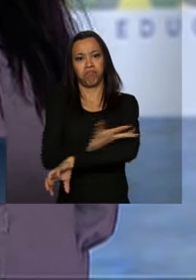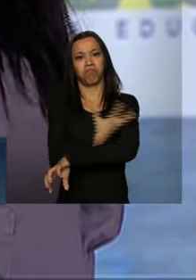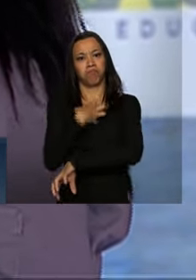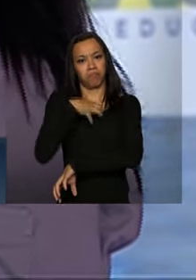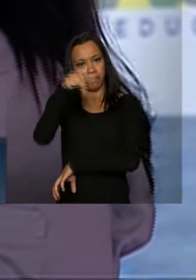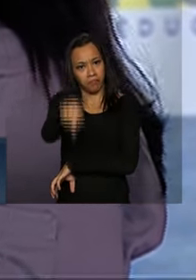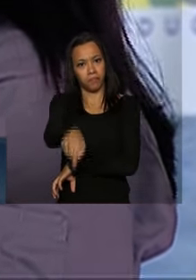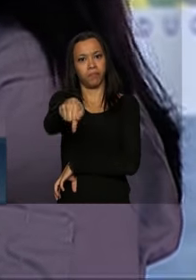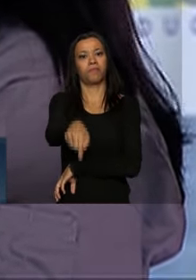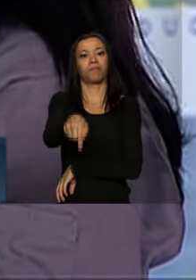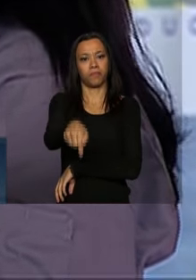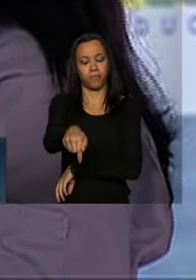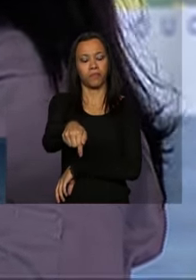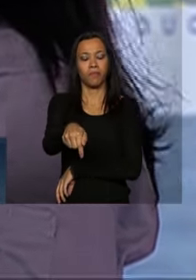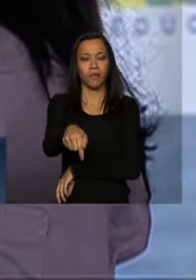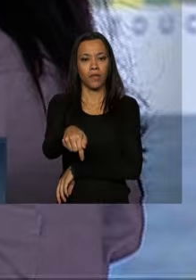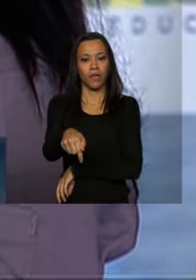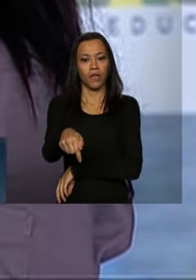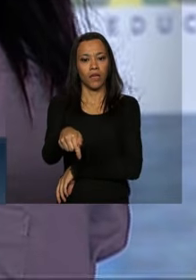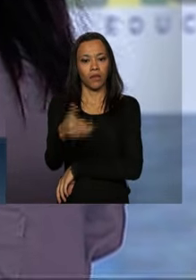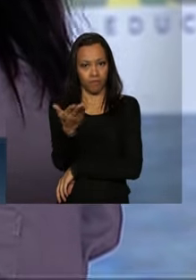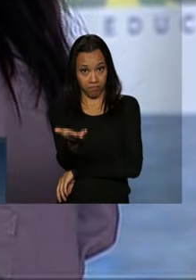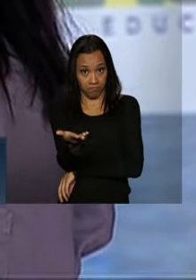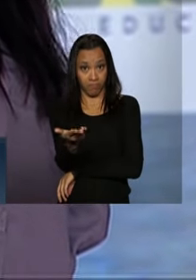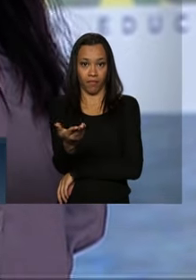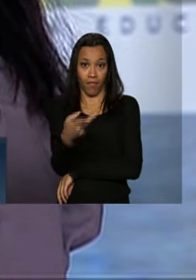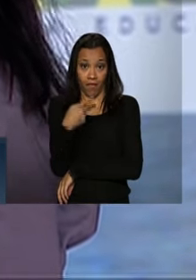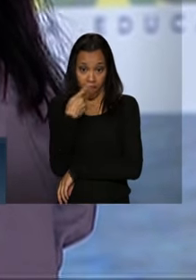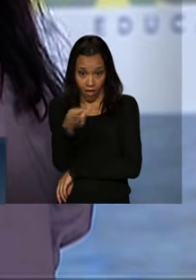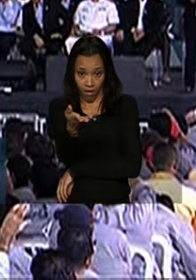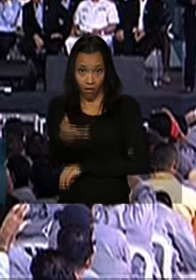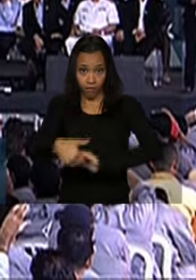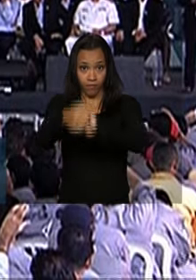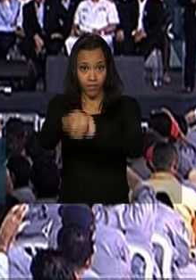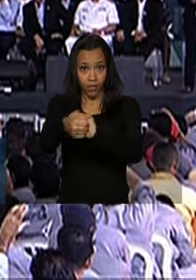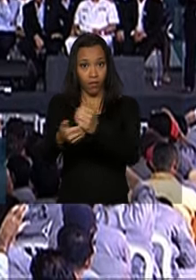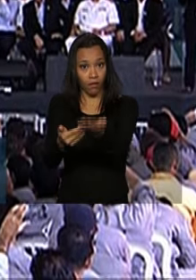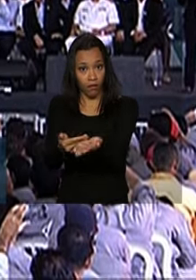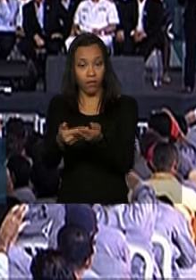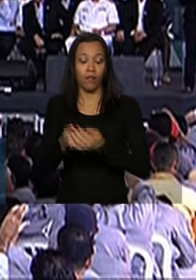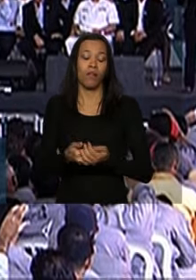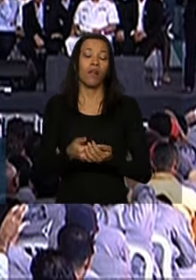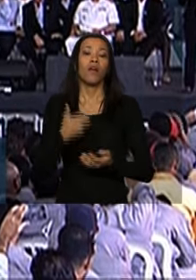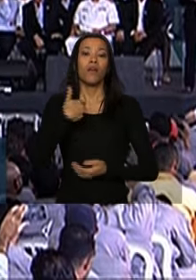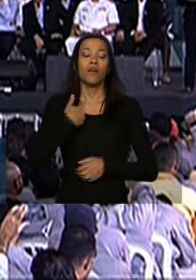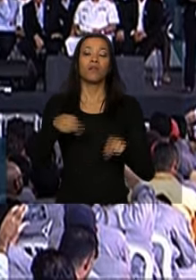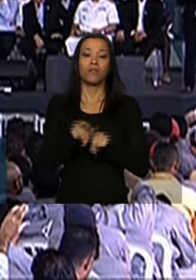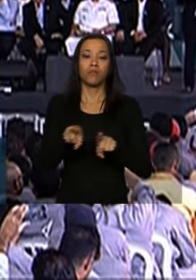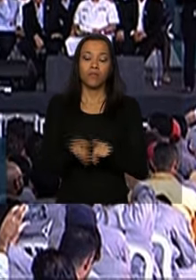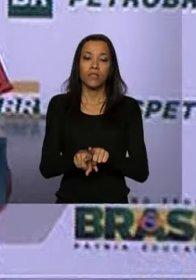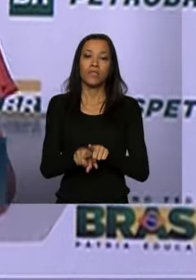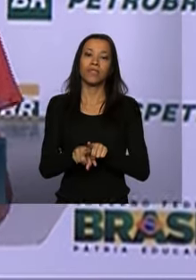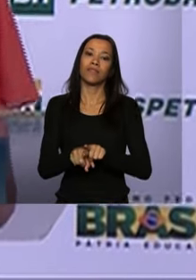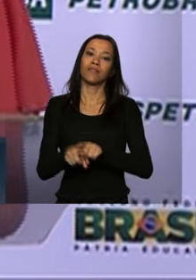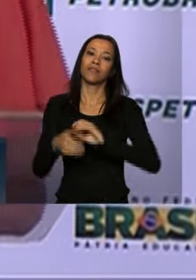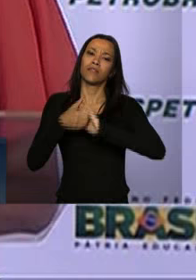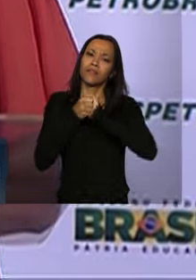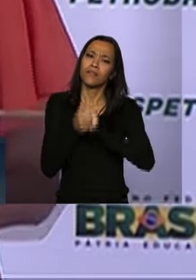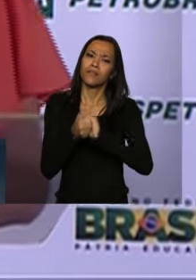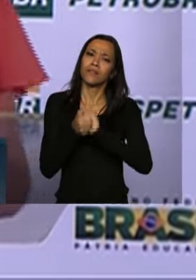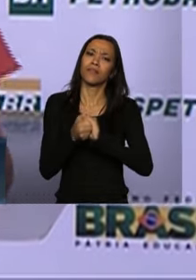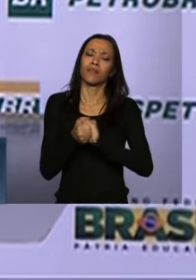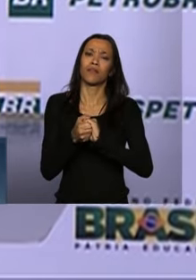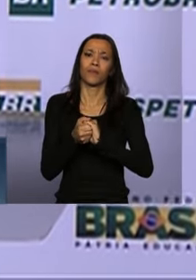hoje. E, ao saudá-la, eu saúdo, sobretudo,